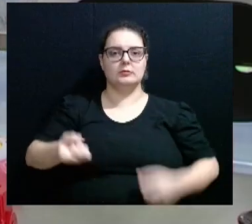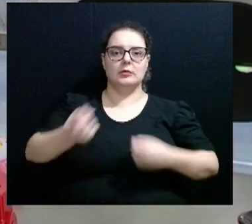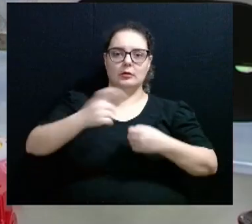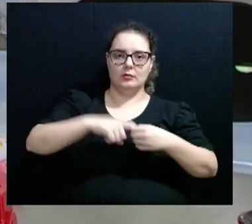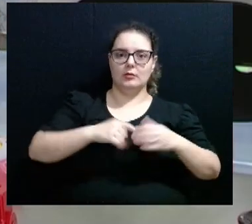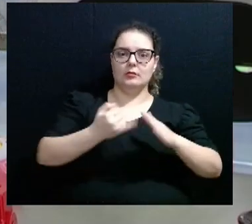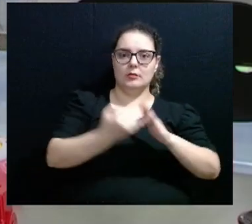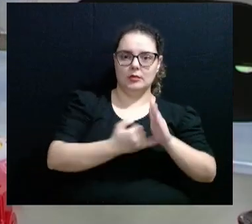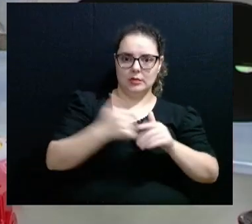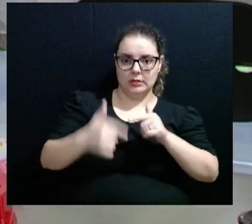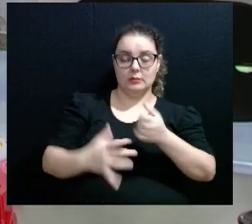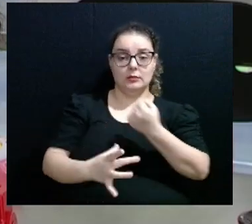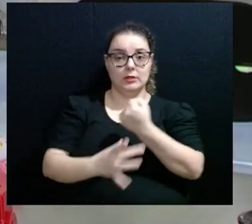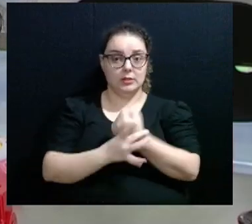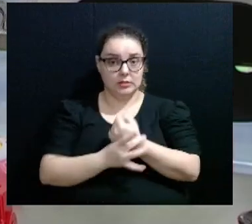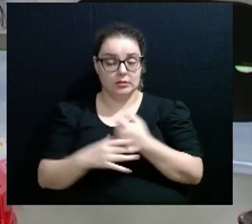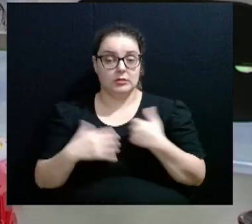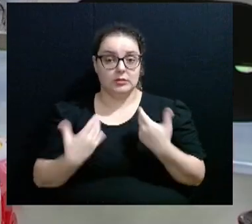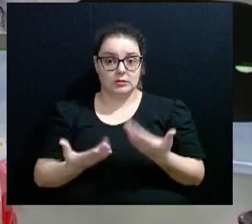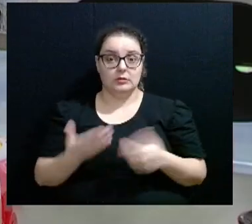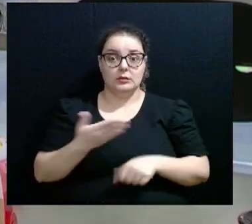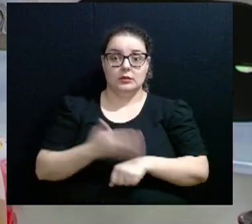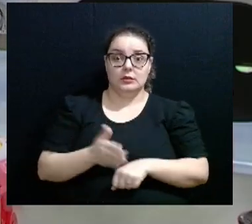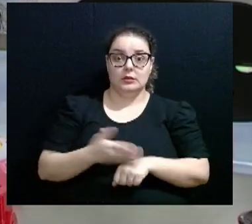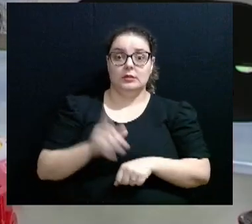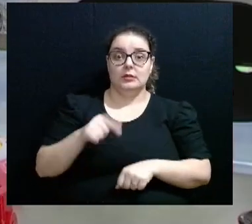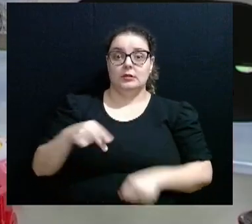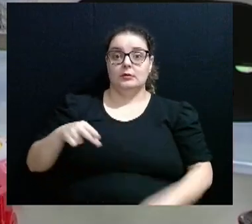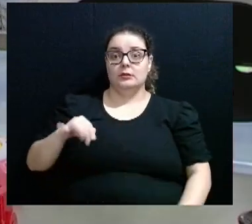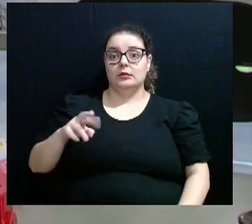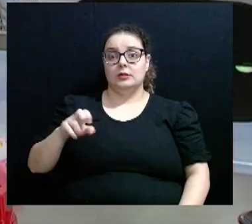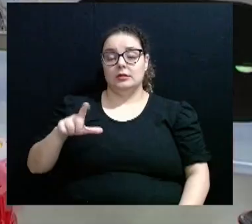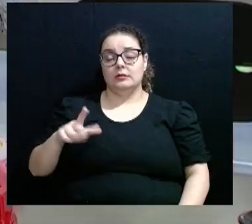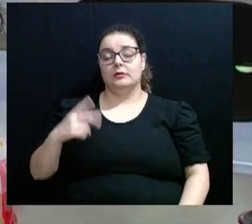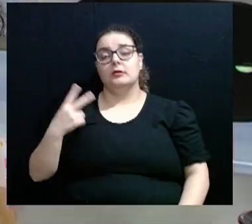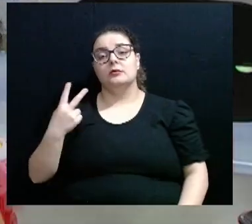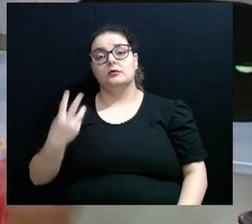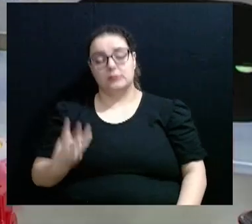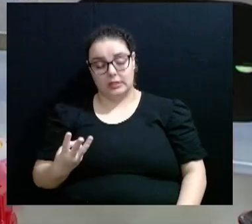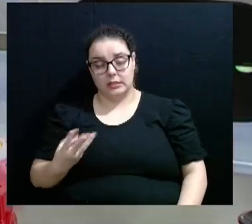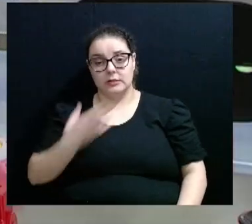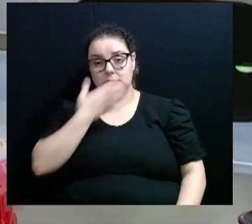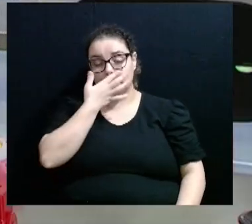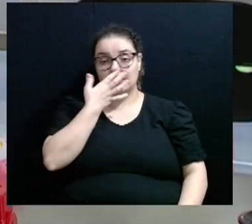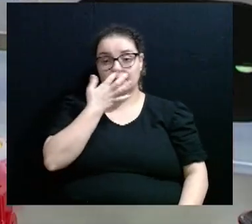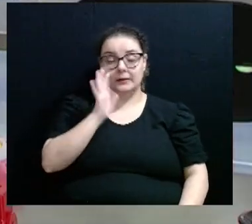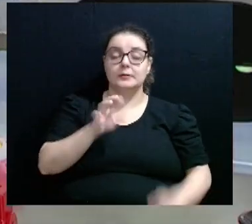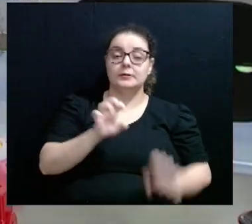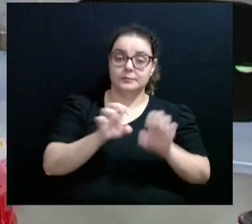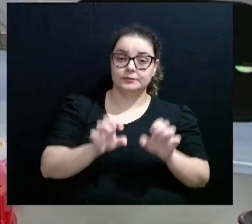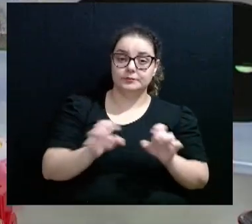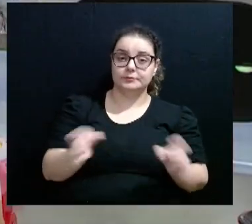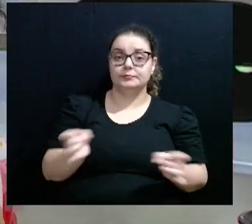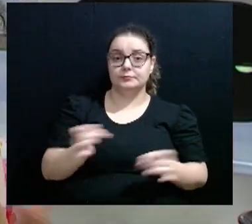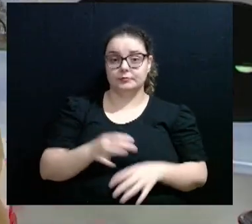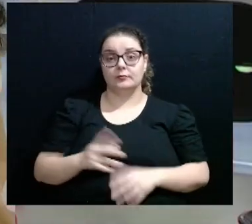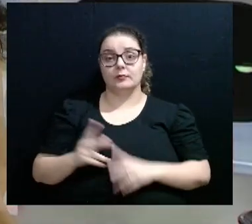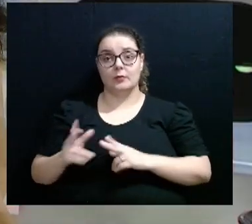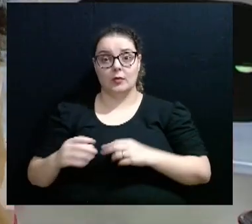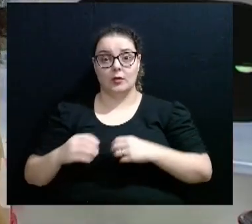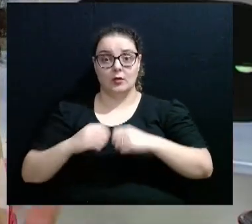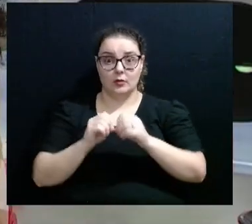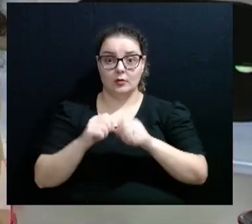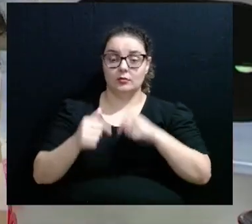segura. Então esse treinamento ele é para o nível 3 de biossegurança, que a gente já tem esquematizado, né? O mesmo laboratório que a gente trabalhou durante